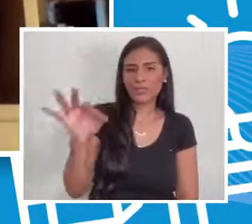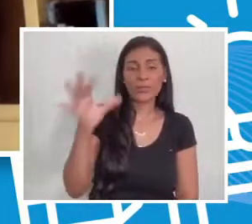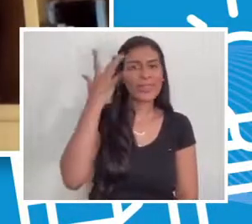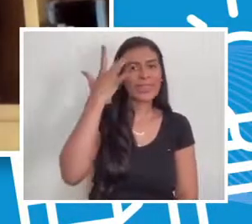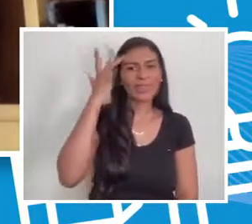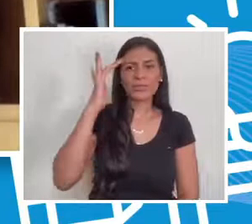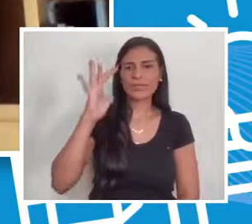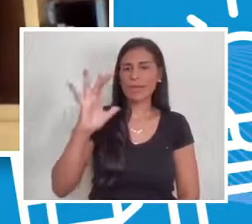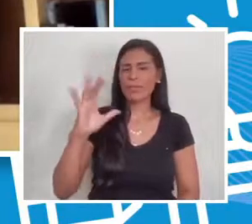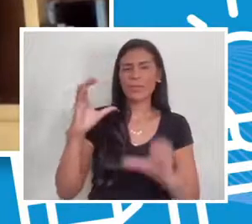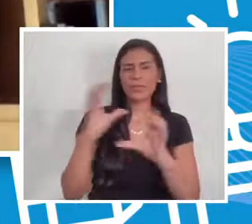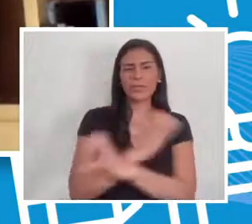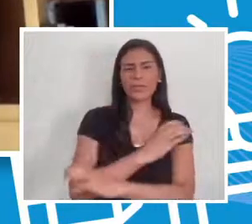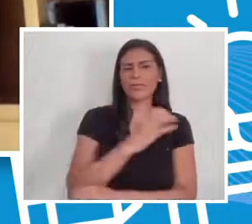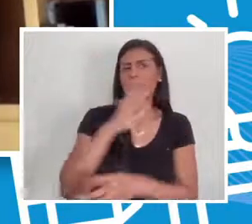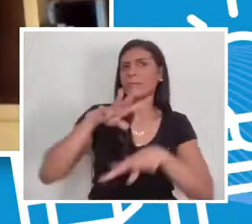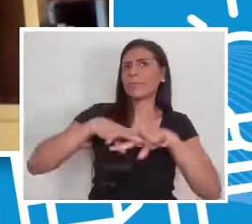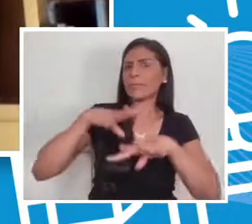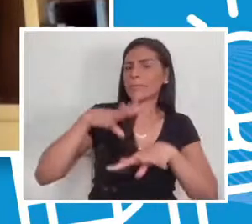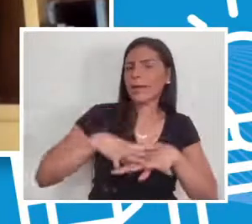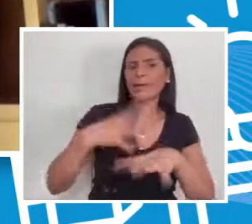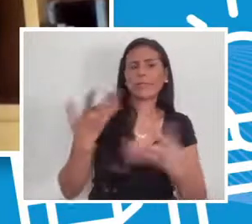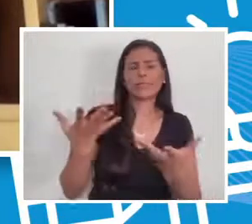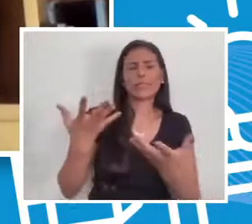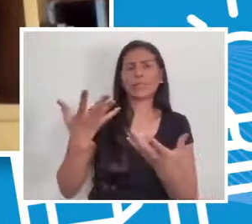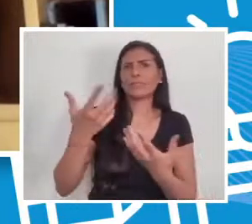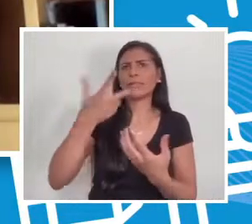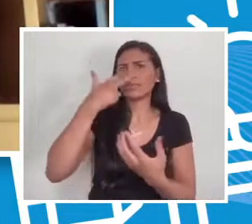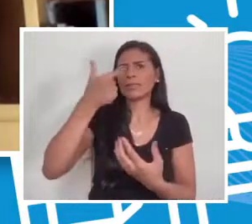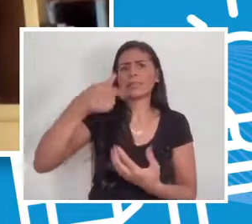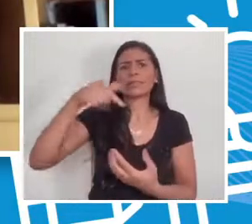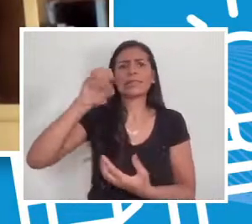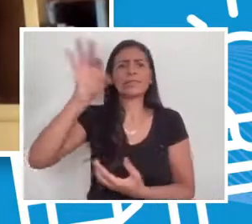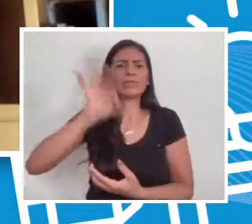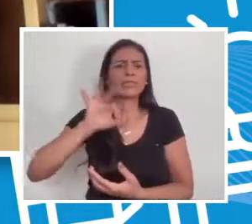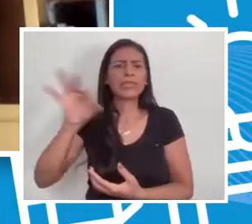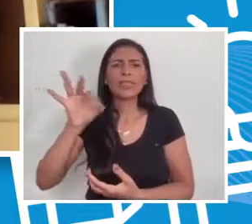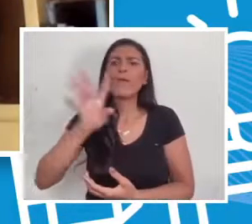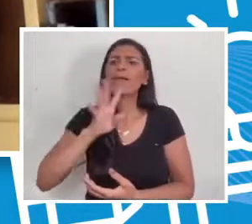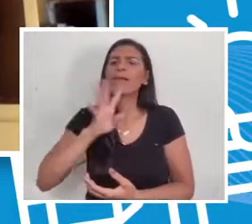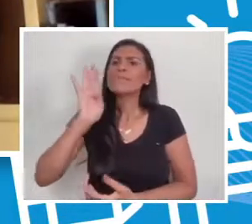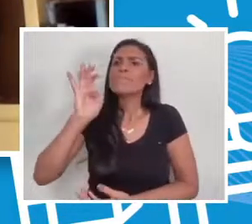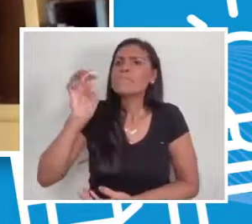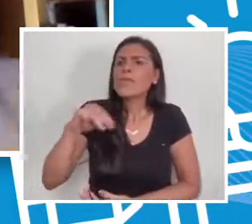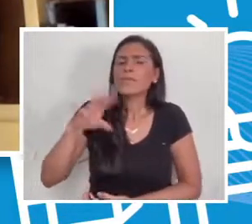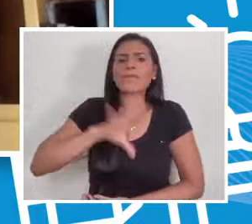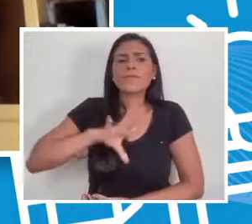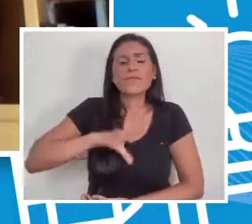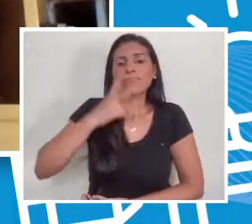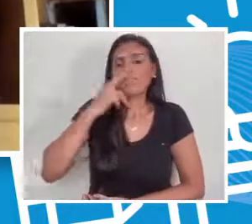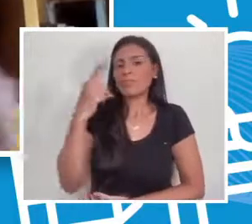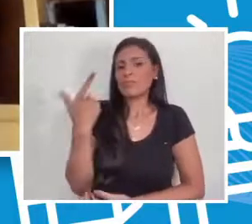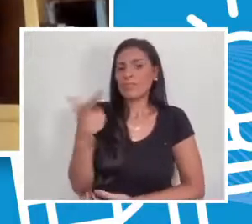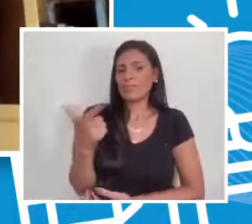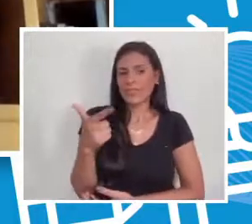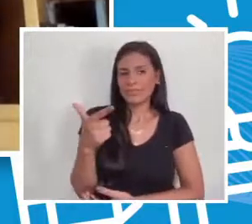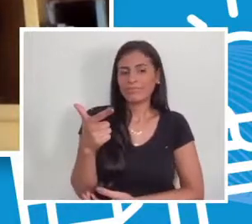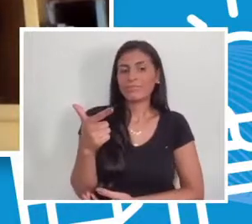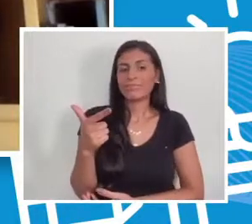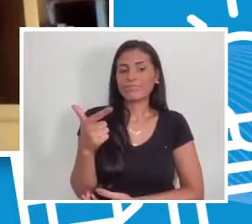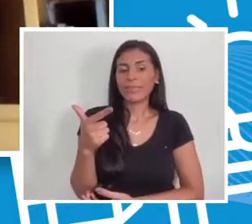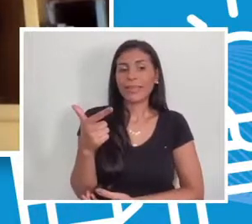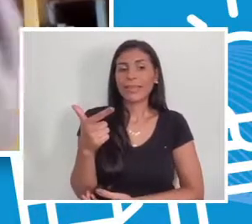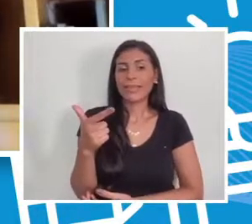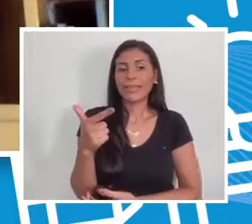menos de 70% conhece a sua língua materna como deveria conhecer. E isso que esse país nem faz